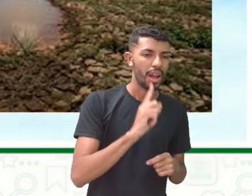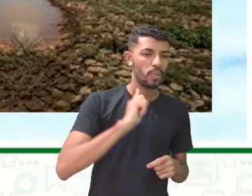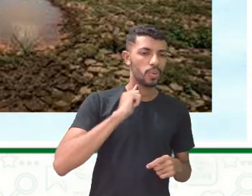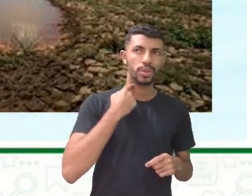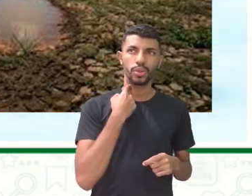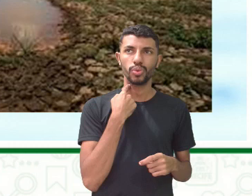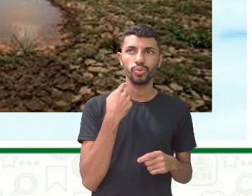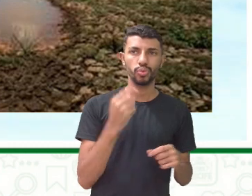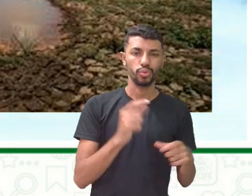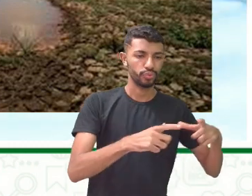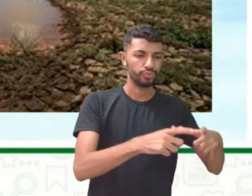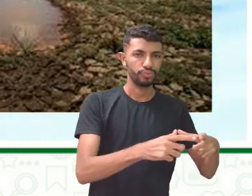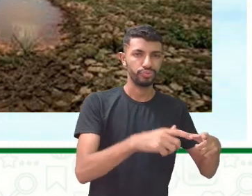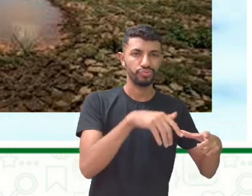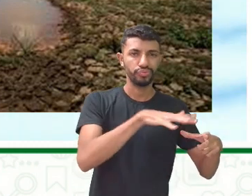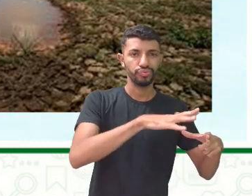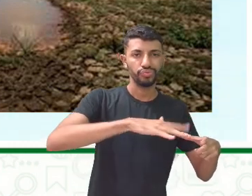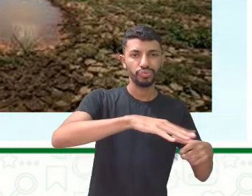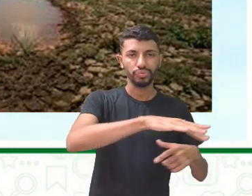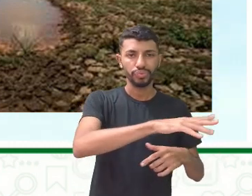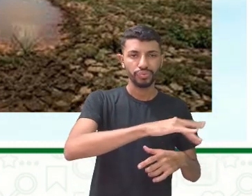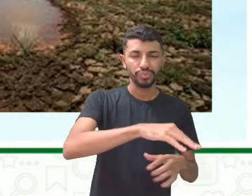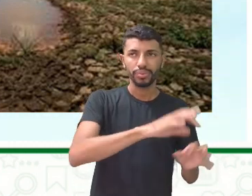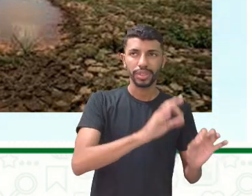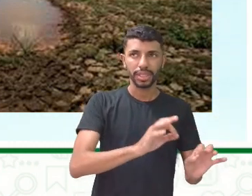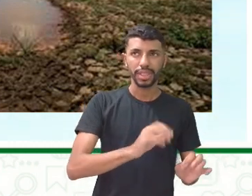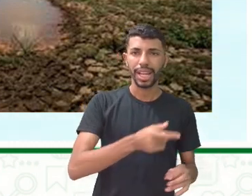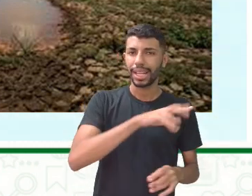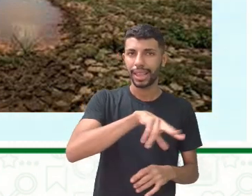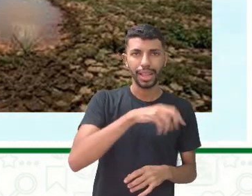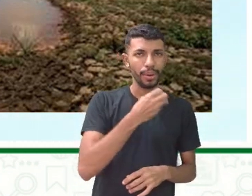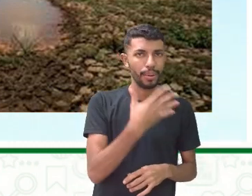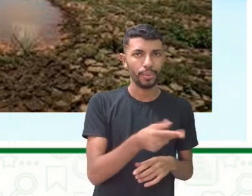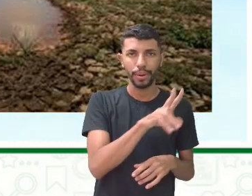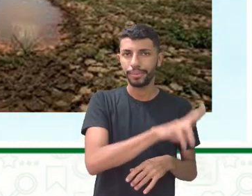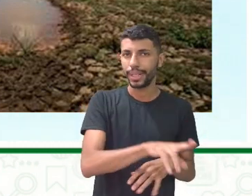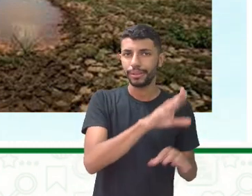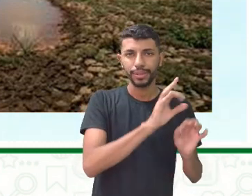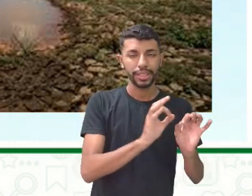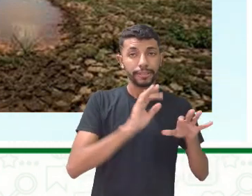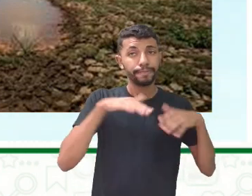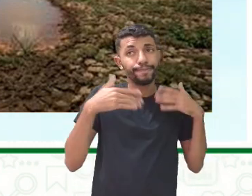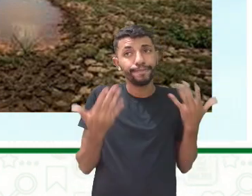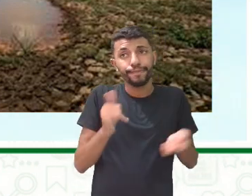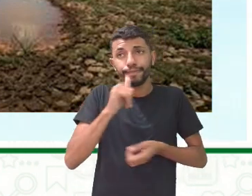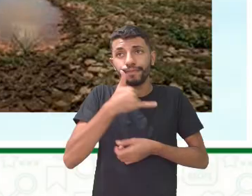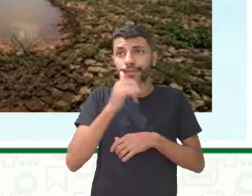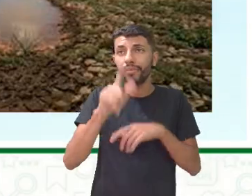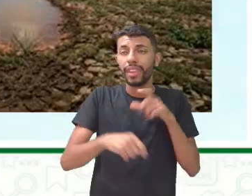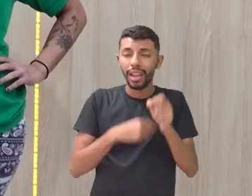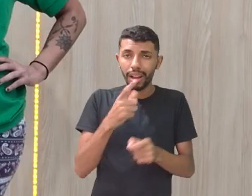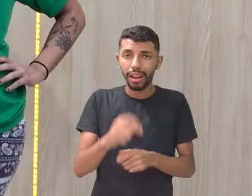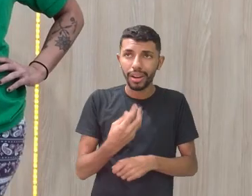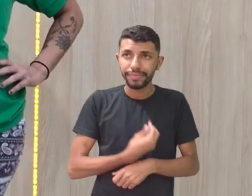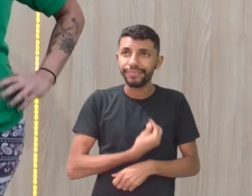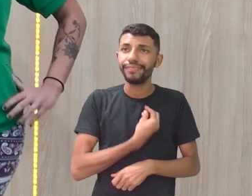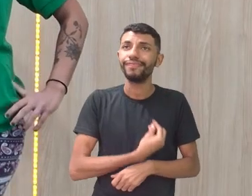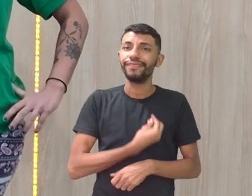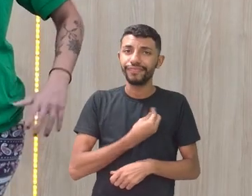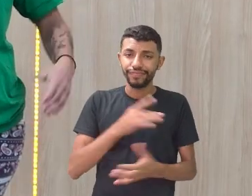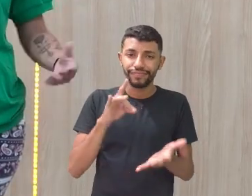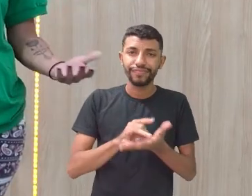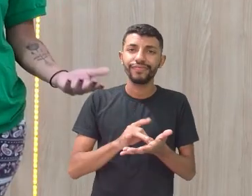nenhuma água boa para uso, para consumo. Uhum. Então, infelizmente, é uma realidade da qual a